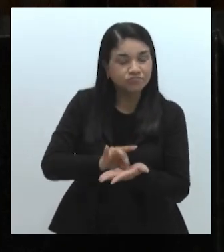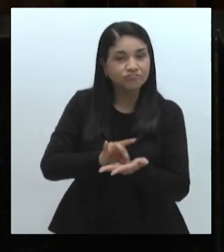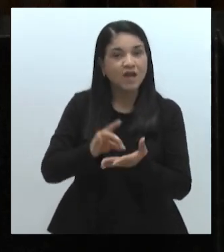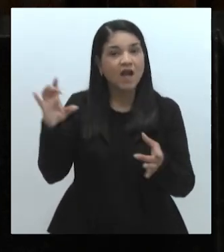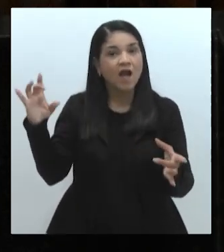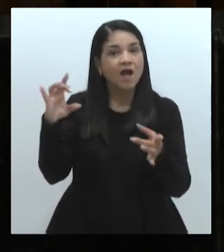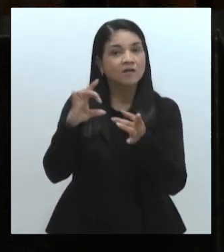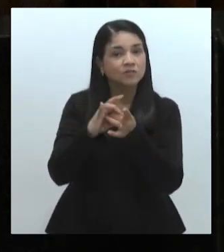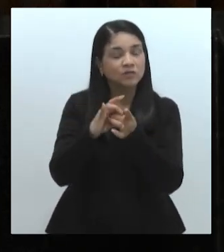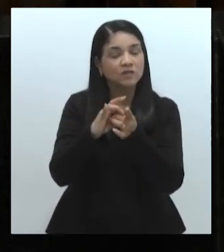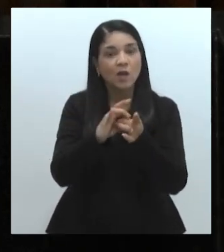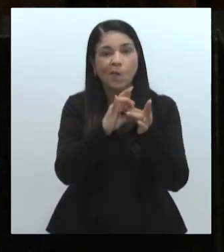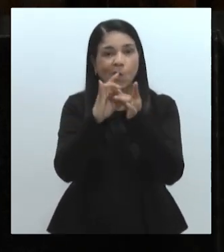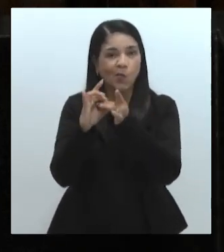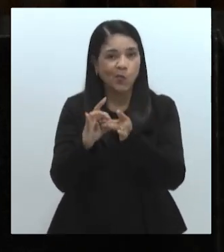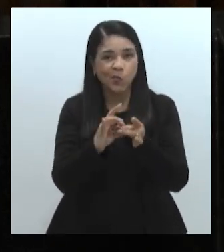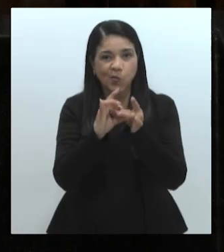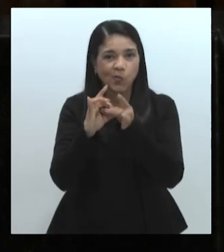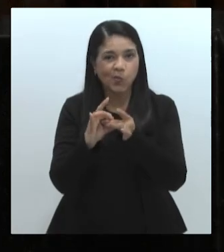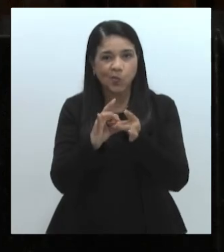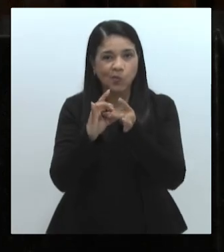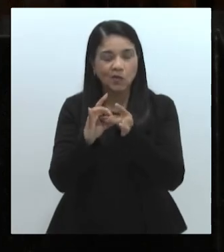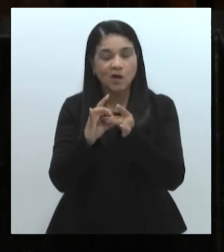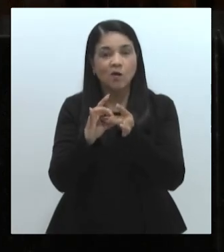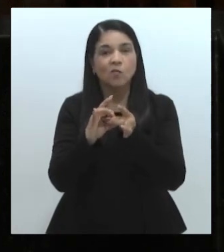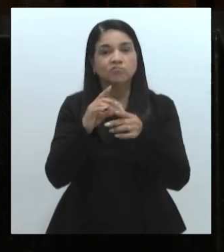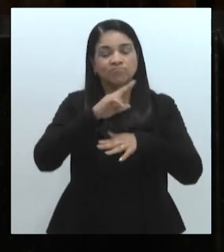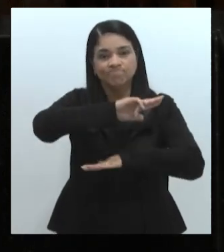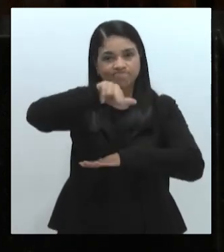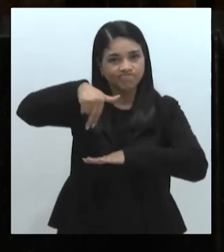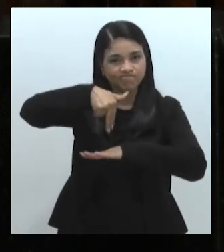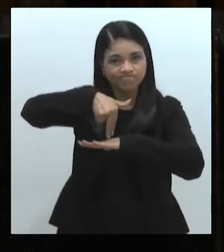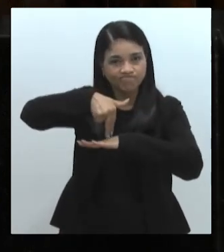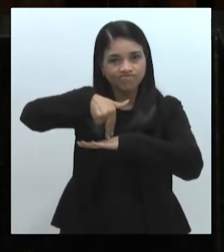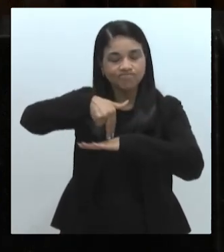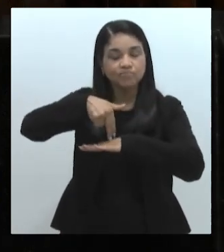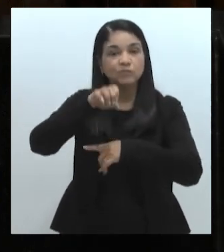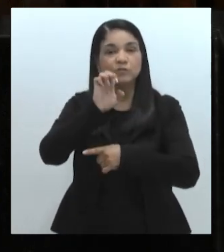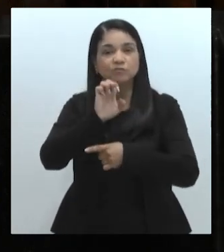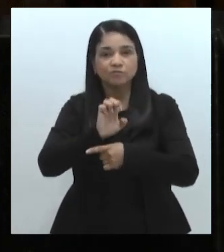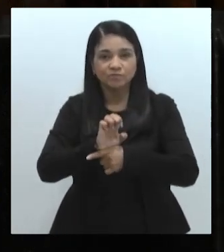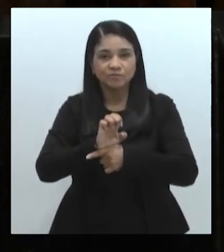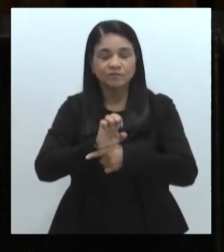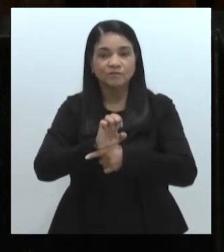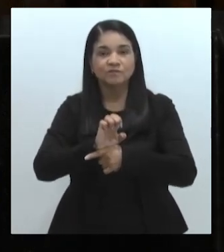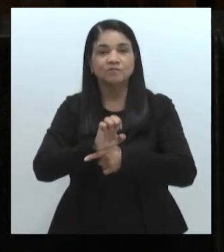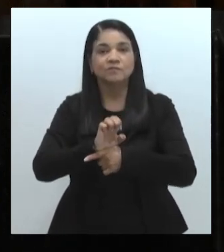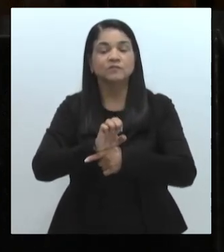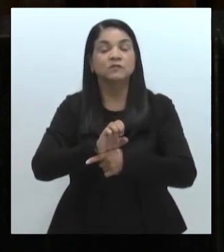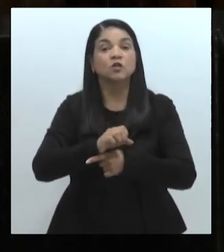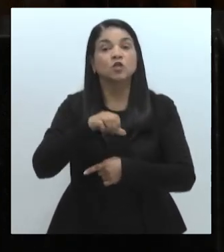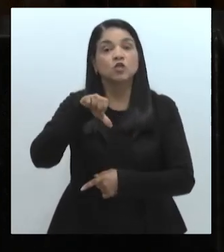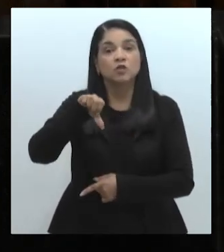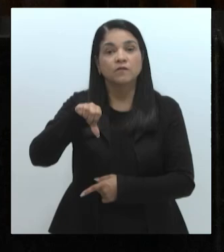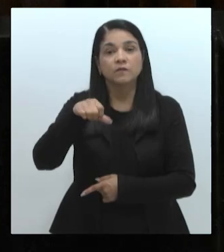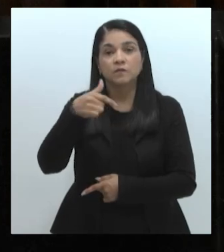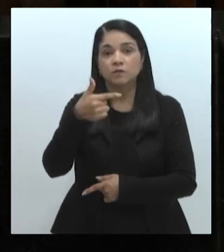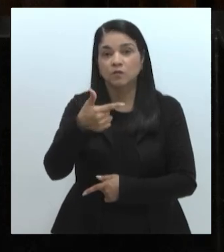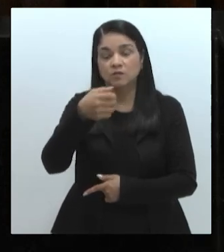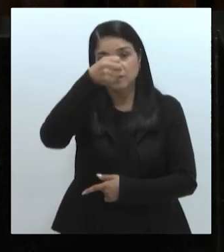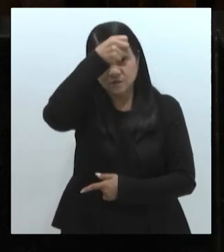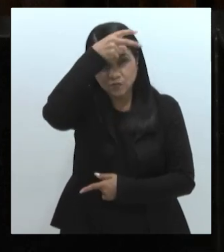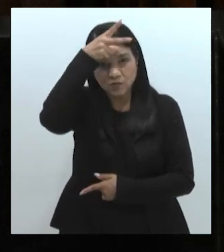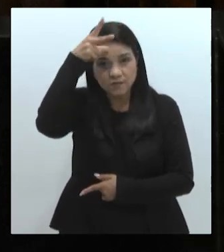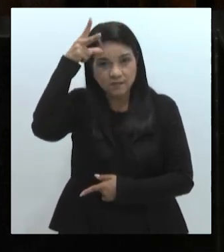à União, o Estado e os 92 municípios que esse Estado